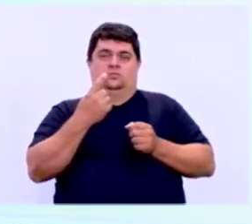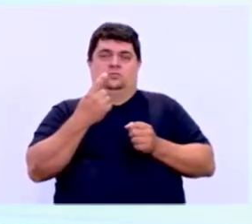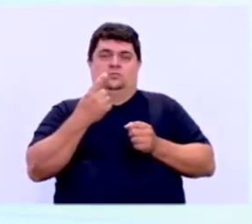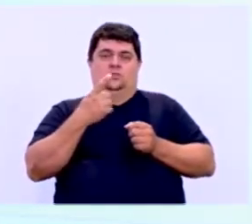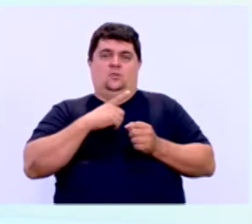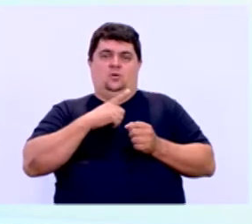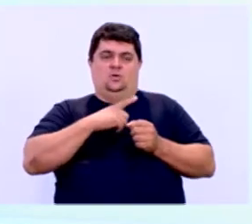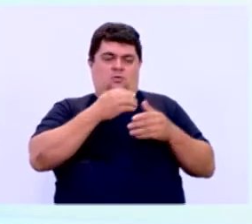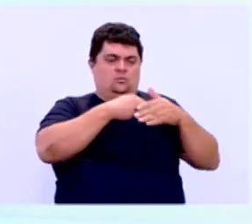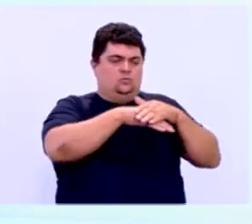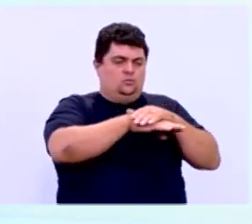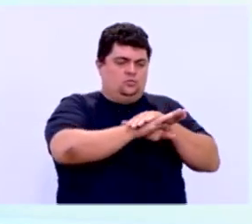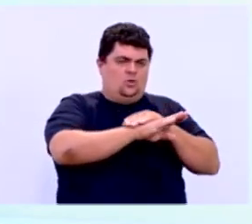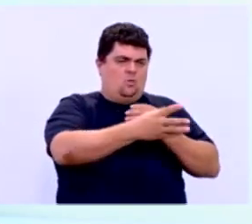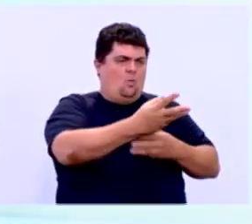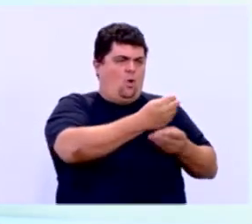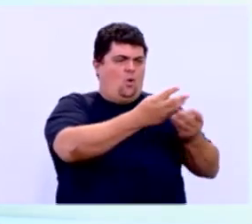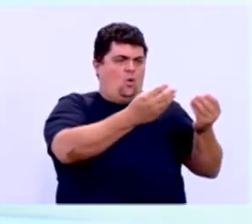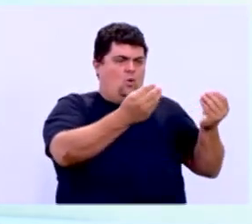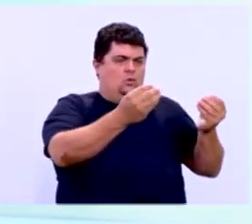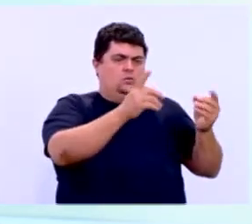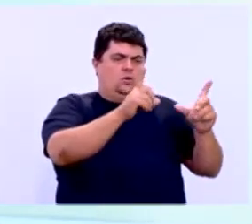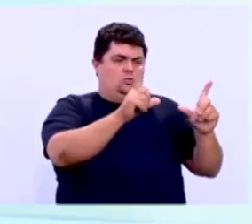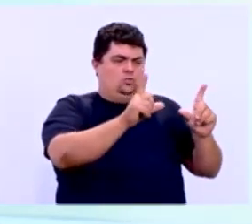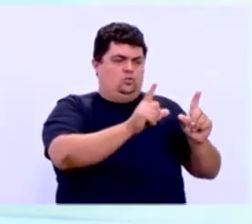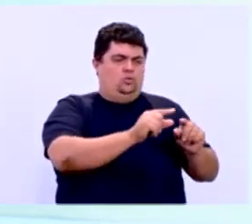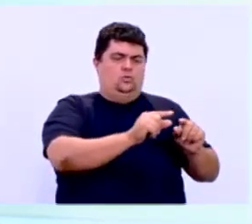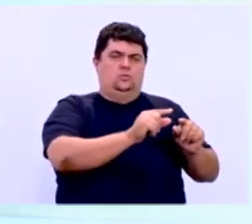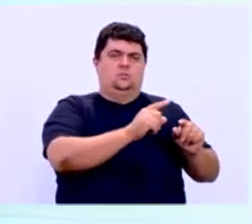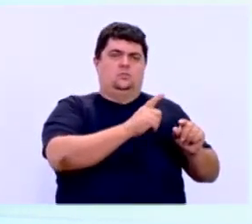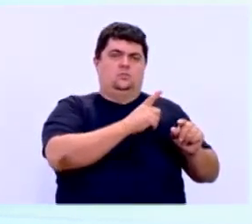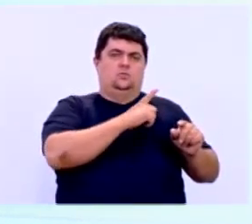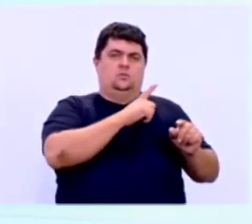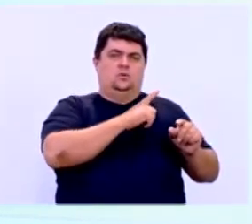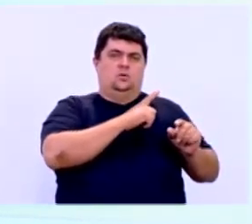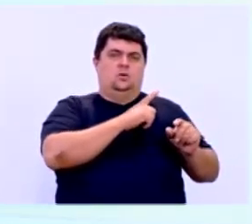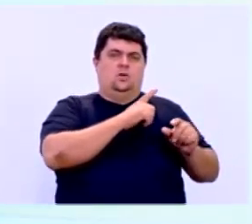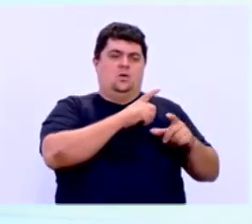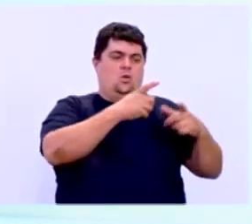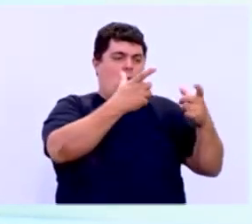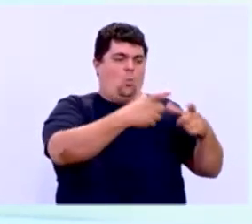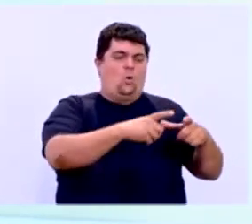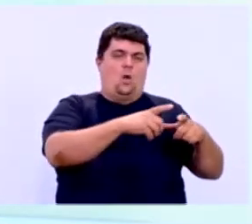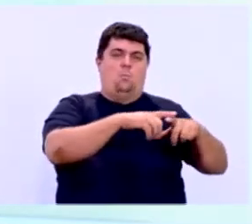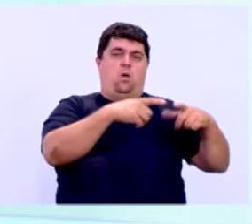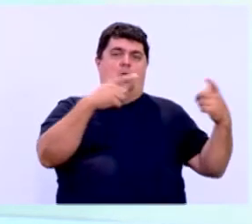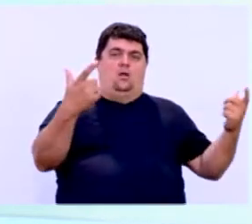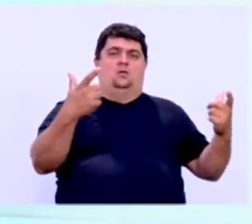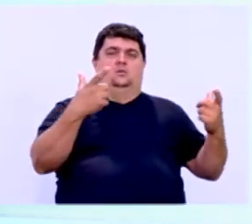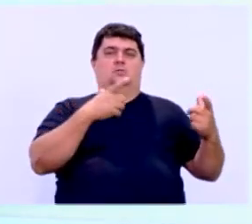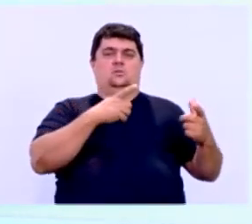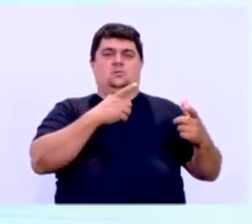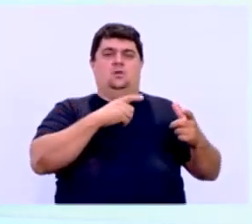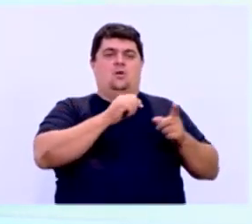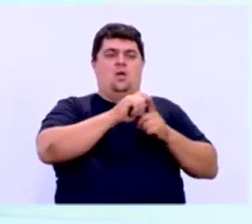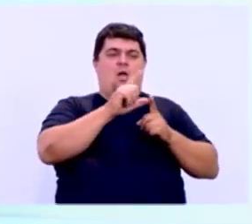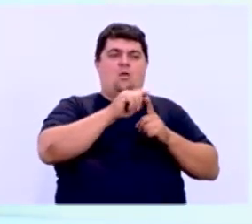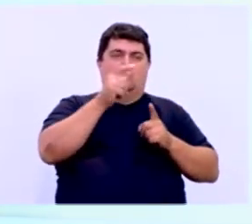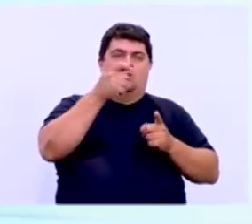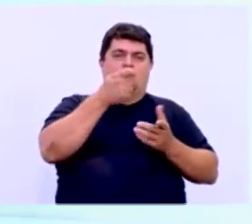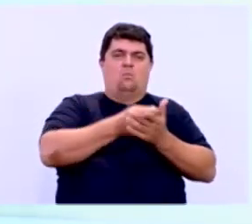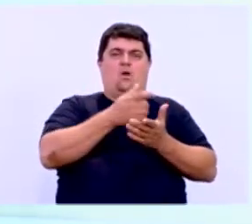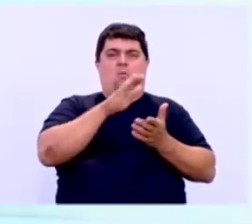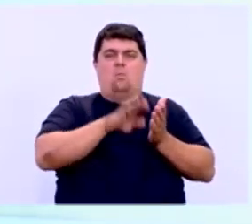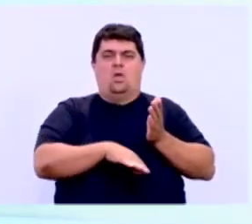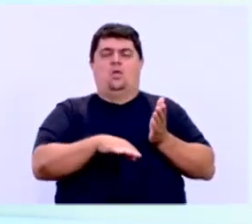de estoque, porque eu reduzi o meu estoque, eu vou ter mais espaço, talvez eu gaste menos aluguel, eu vou